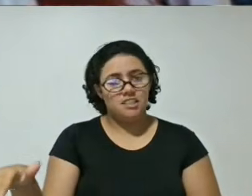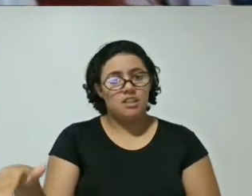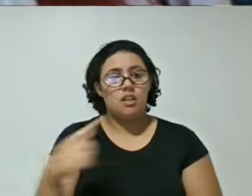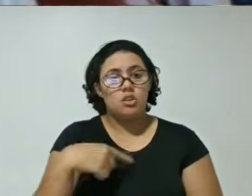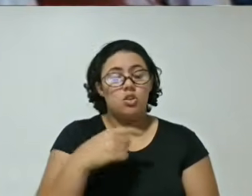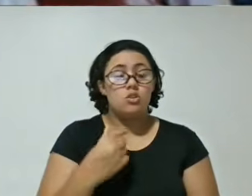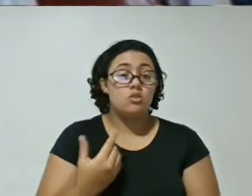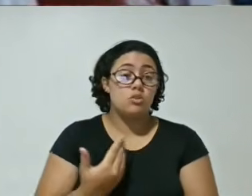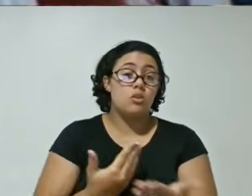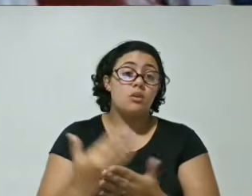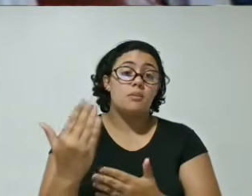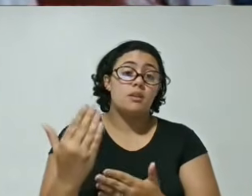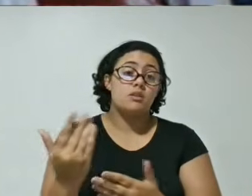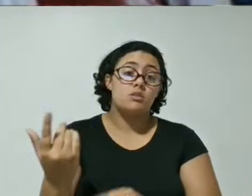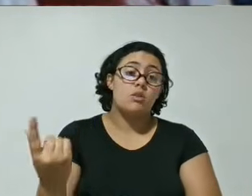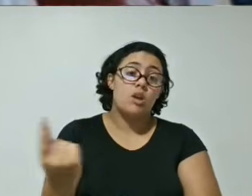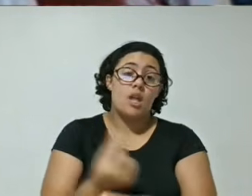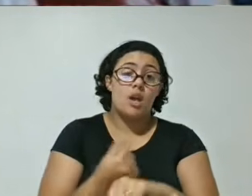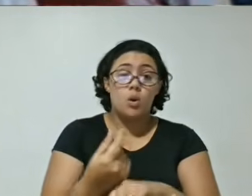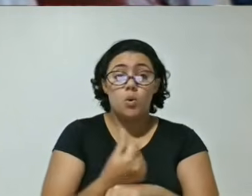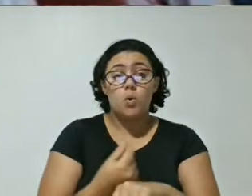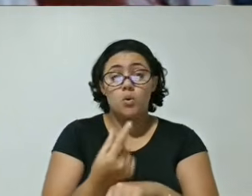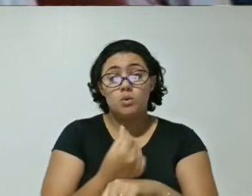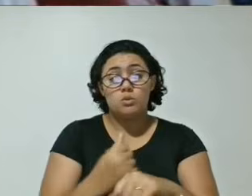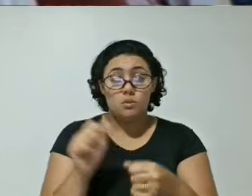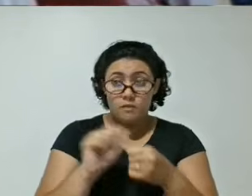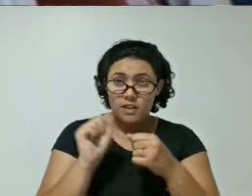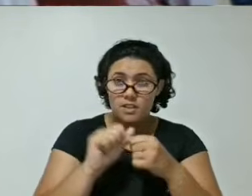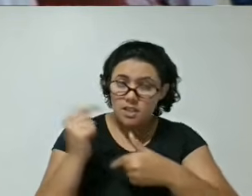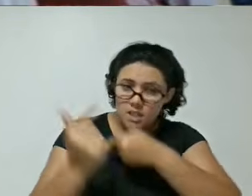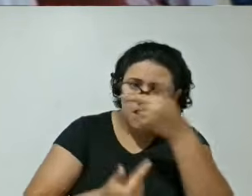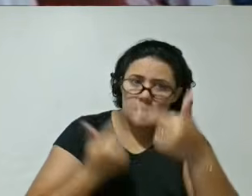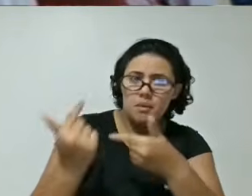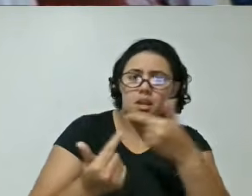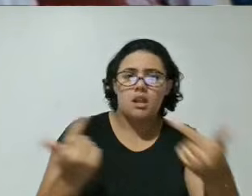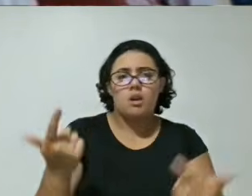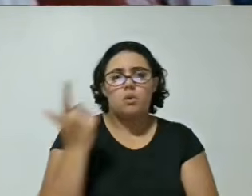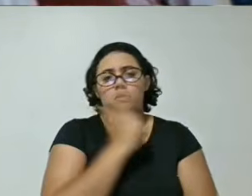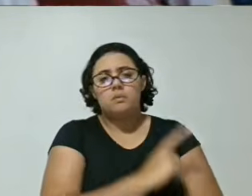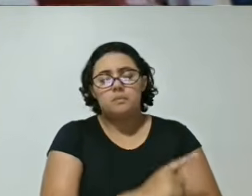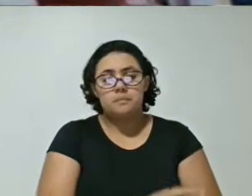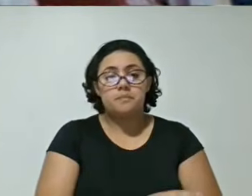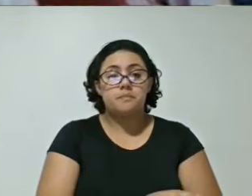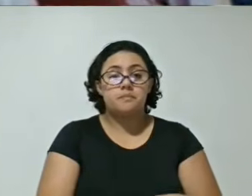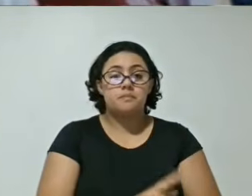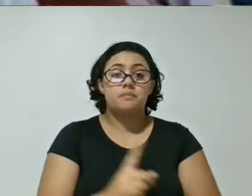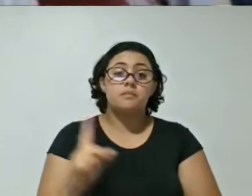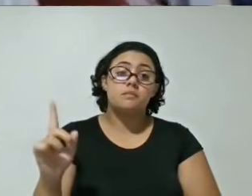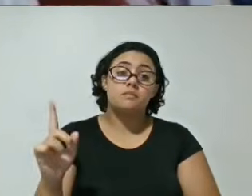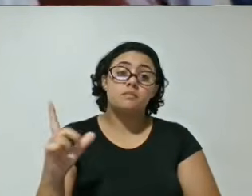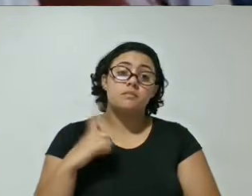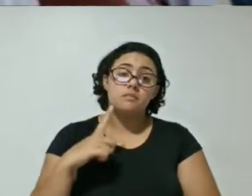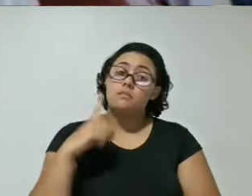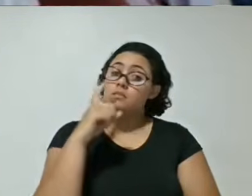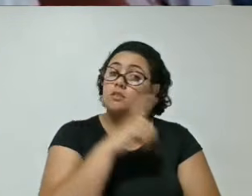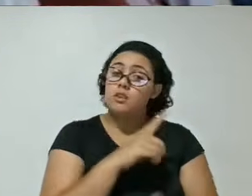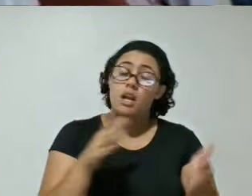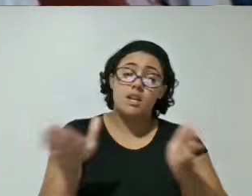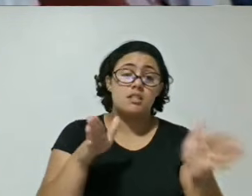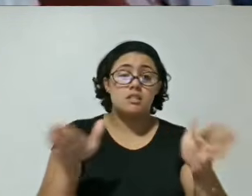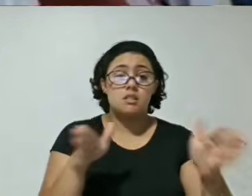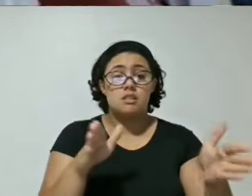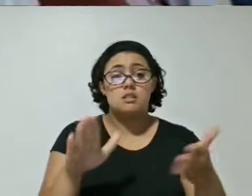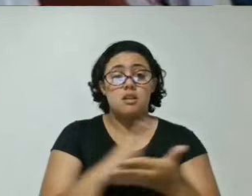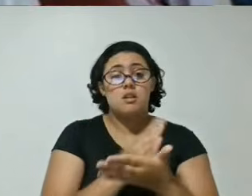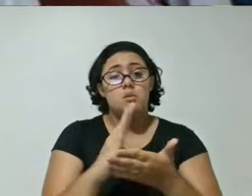recursos. Então, tinha essa possibilidade que era muito difícil de ser acessada e por um trabalho, não